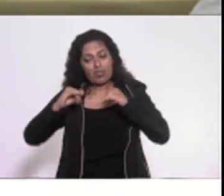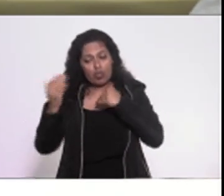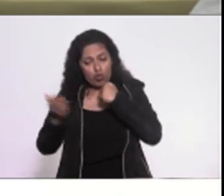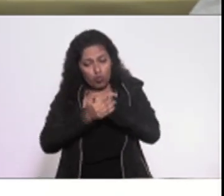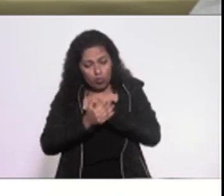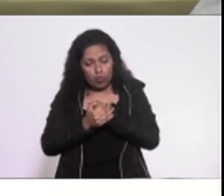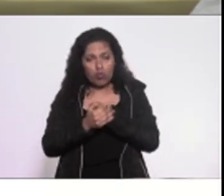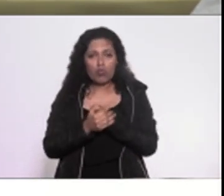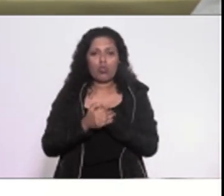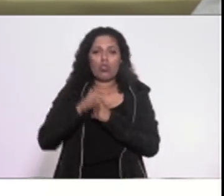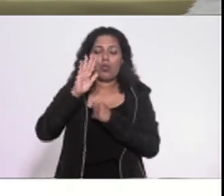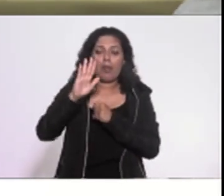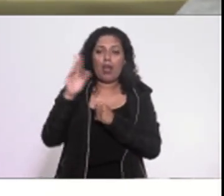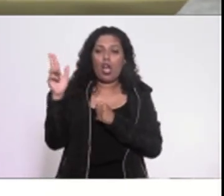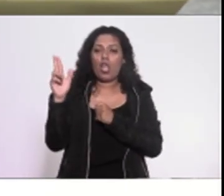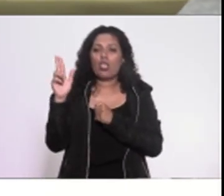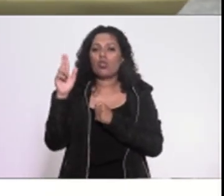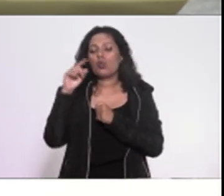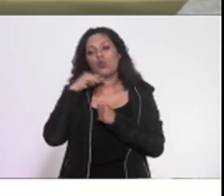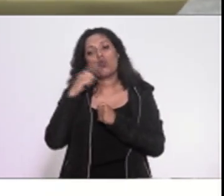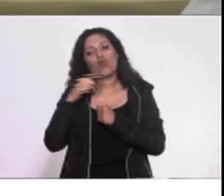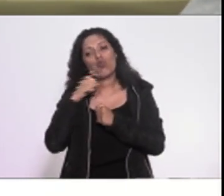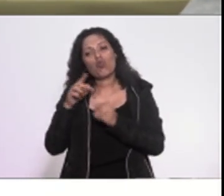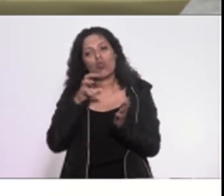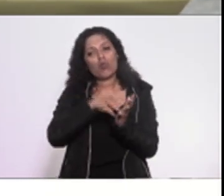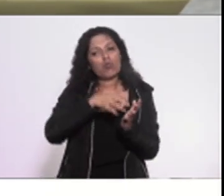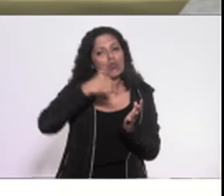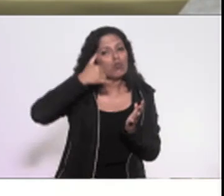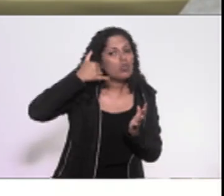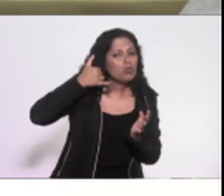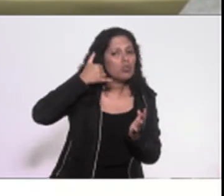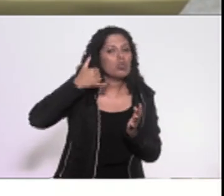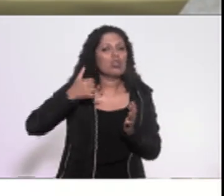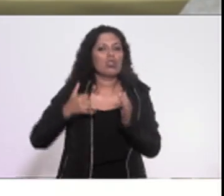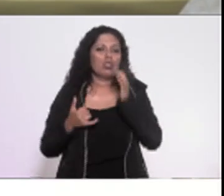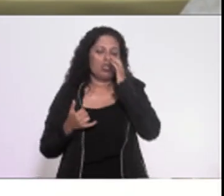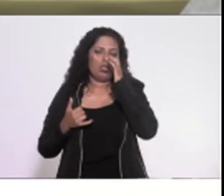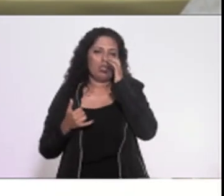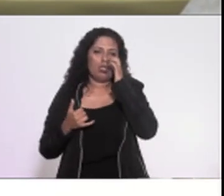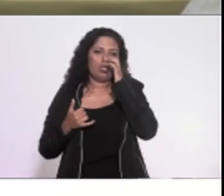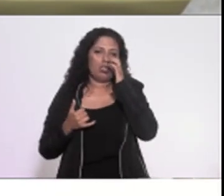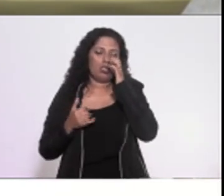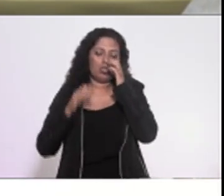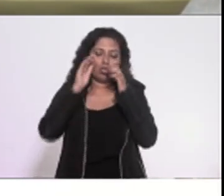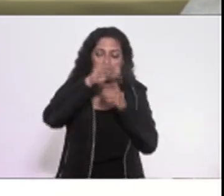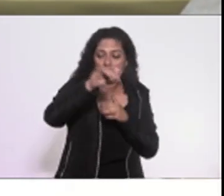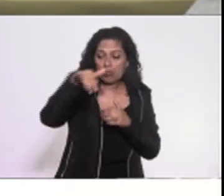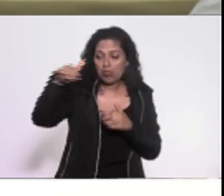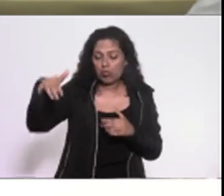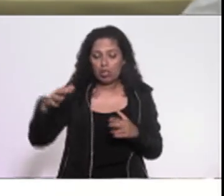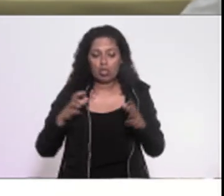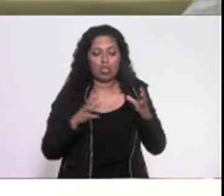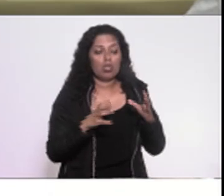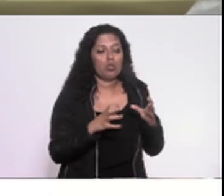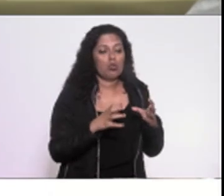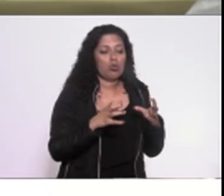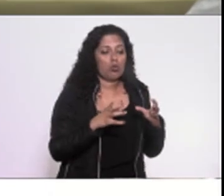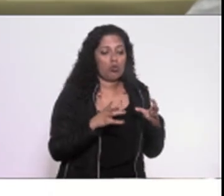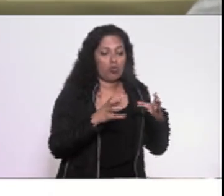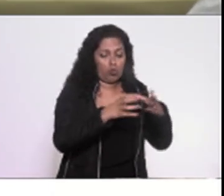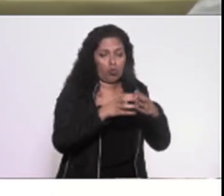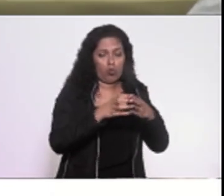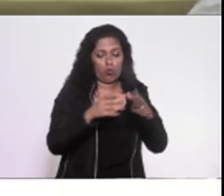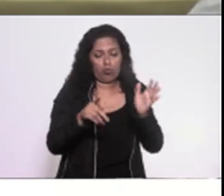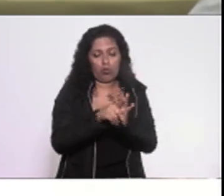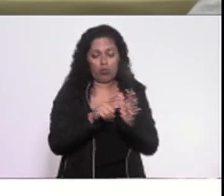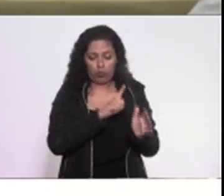fosse um pequeno disco, uma ouvidoria, um disco de denúncia / ouvidoria dentro dos próprios órgãos, onde a pessoa possa fazer